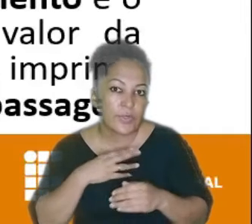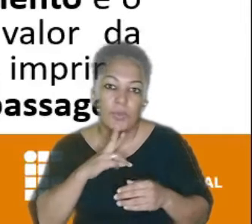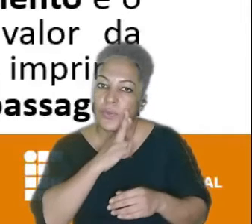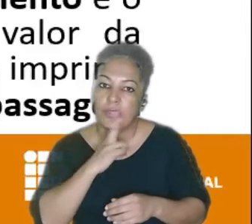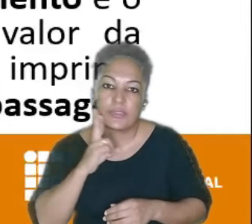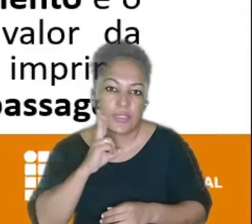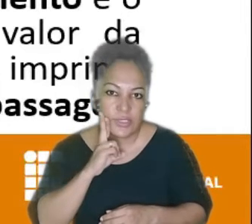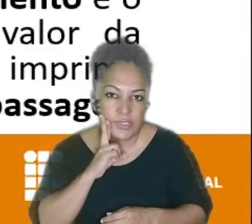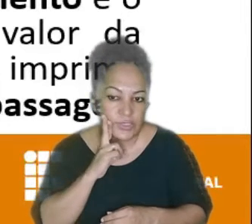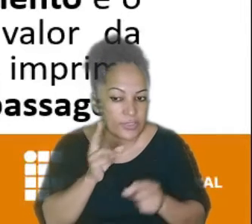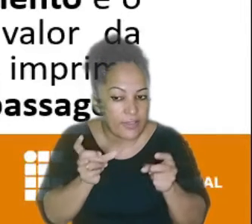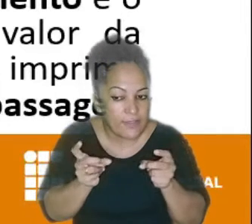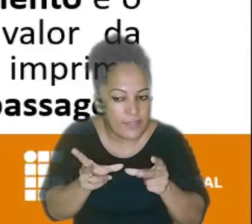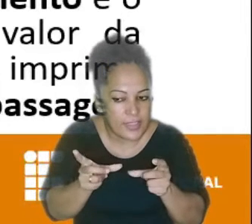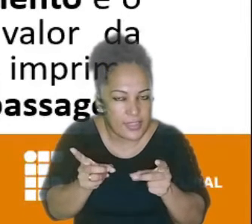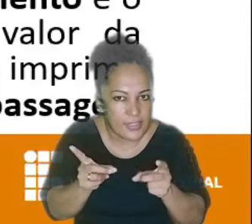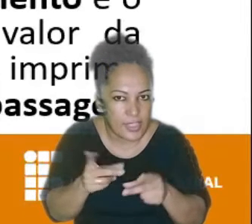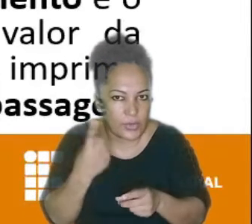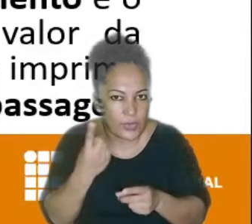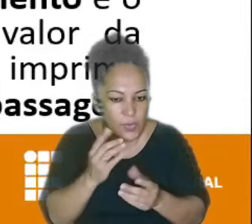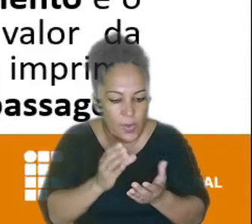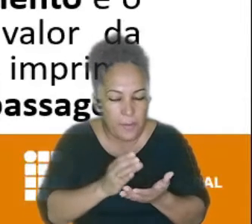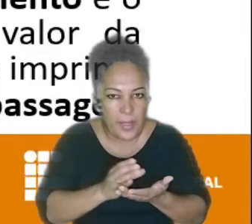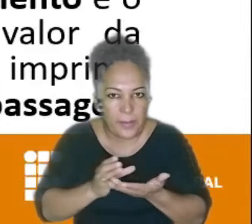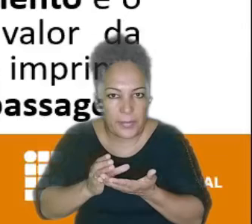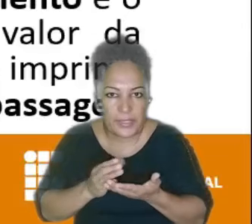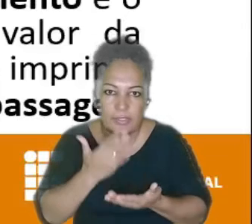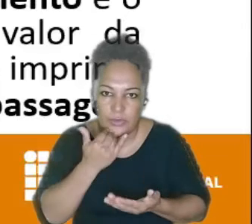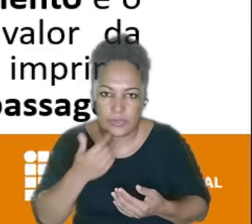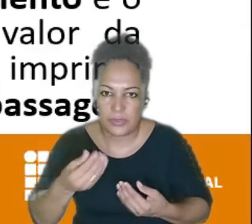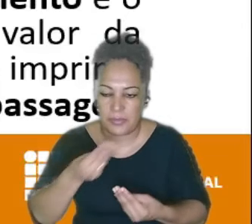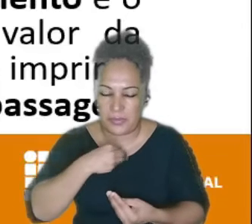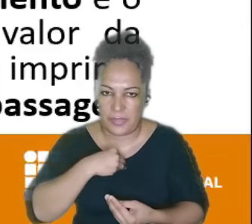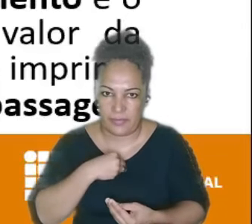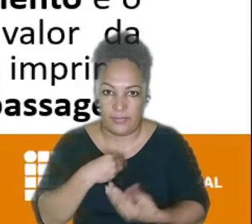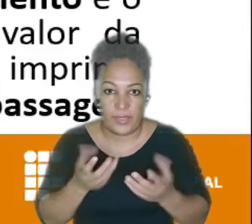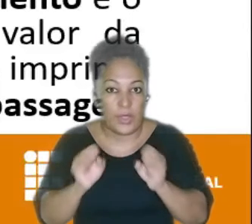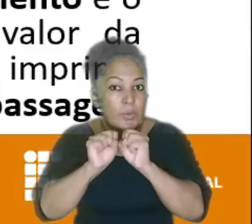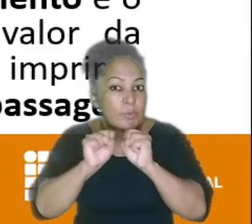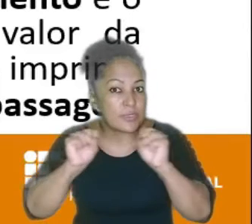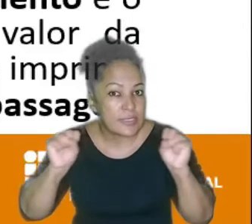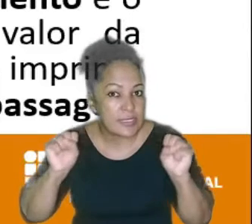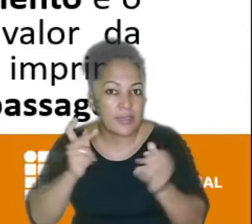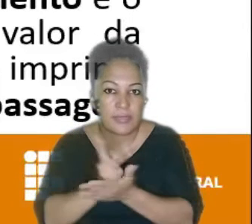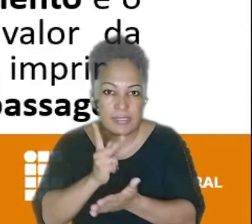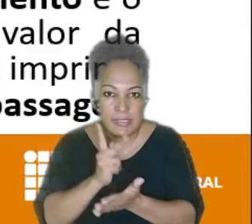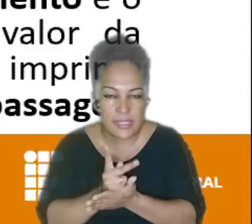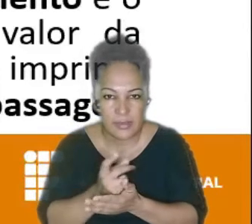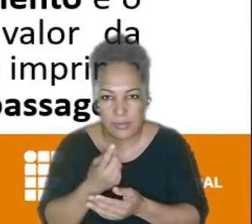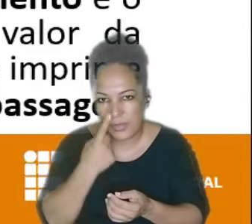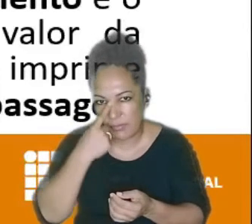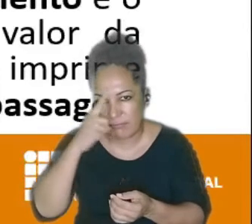O estabelecimento está vendendo uma marmita para mim. Então, o sistema é